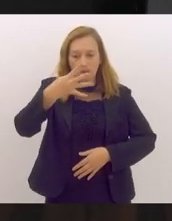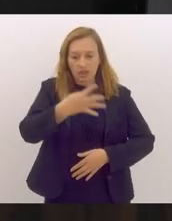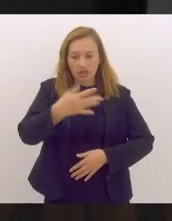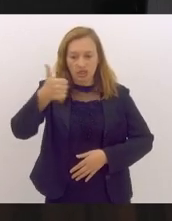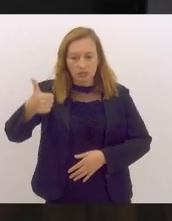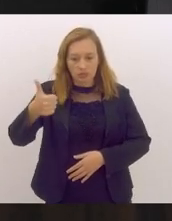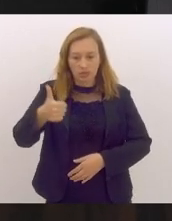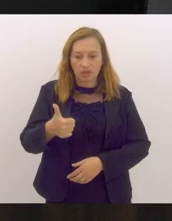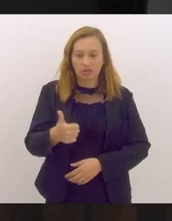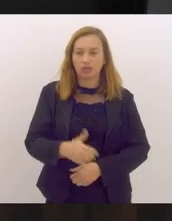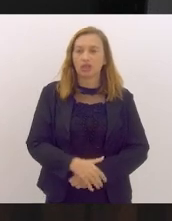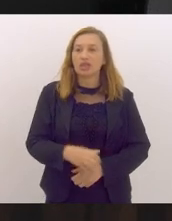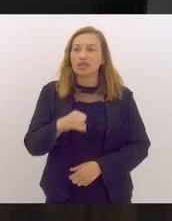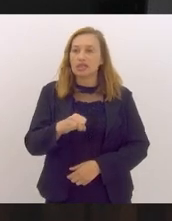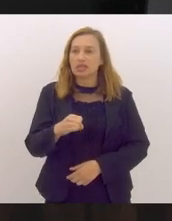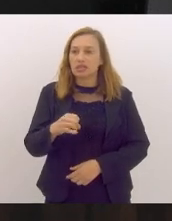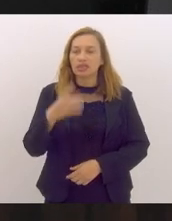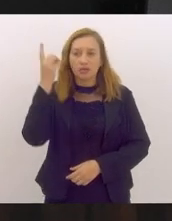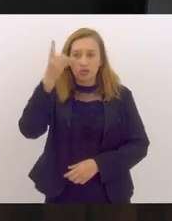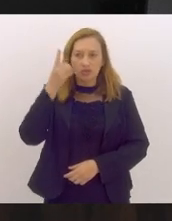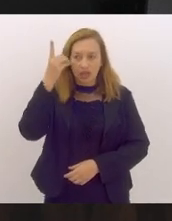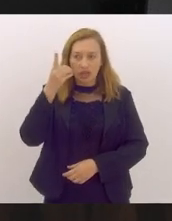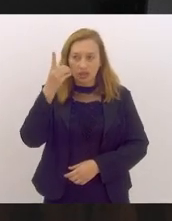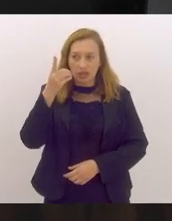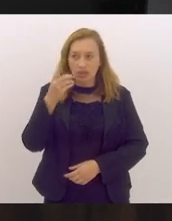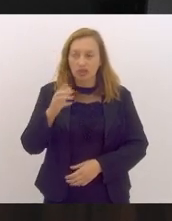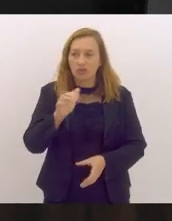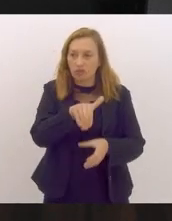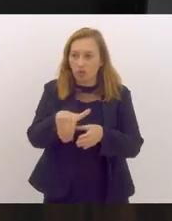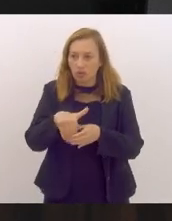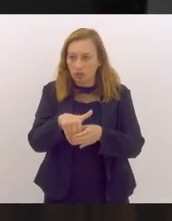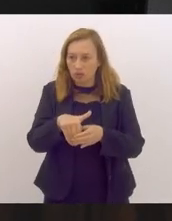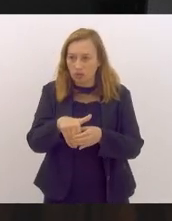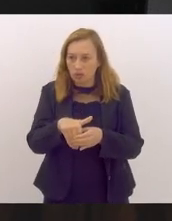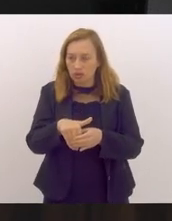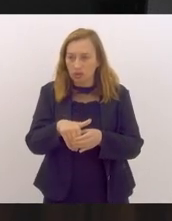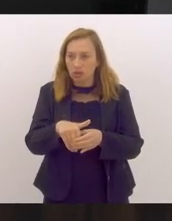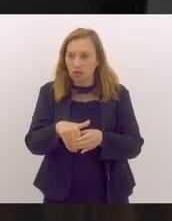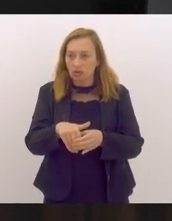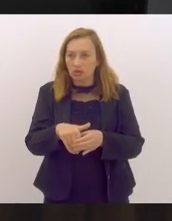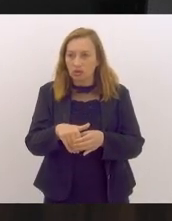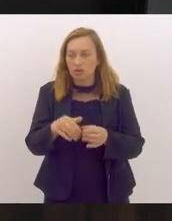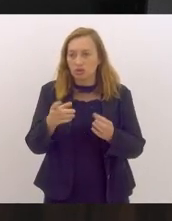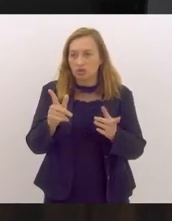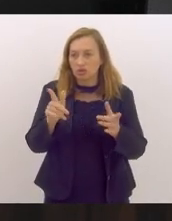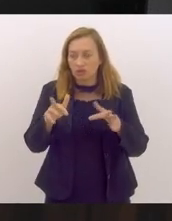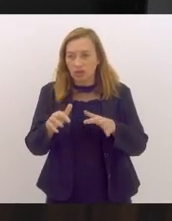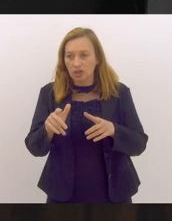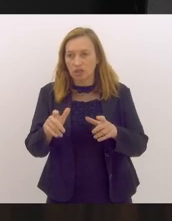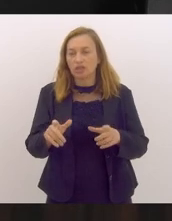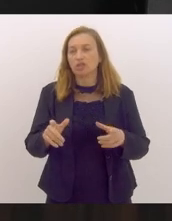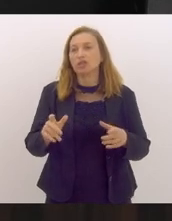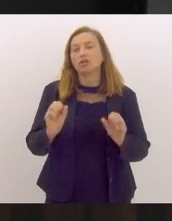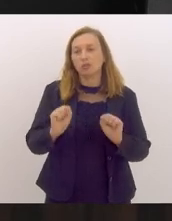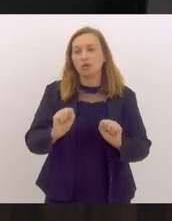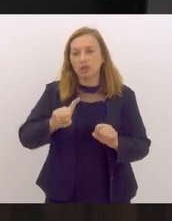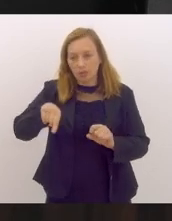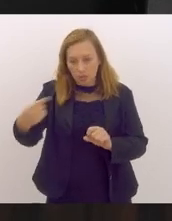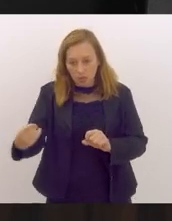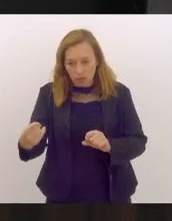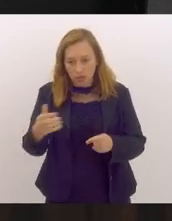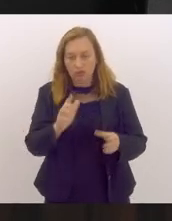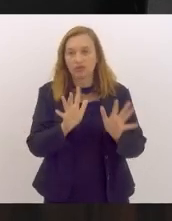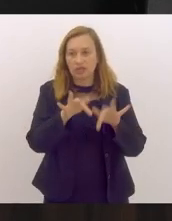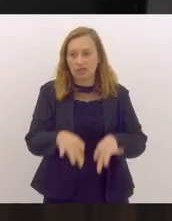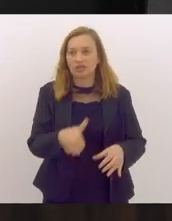10º, 11º, 14º, 15º, 21º, 27º, 28º, 34º e 41º. Se algum deputado quiser fazer consignar voto numa matéria específica, poderá fazê-lo após a votação.